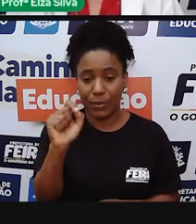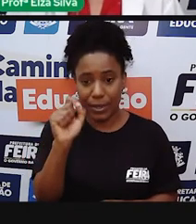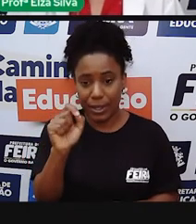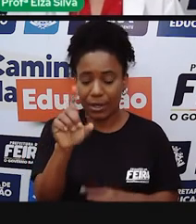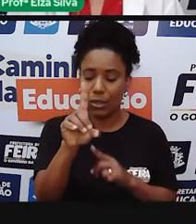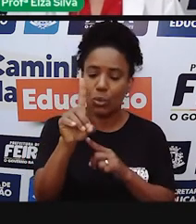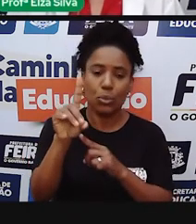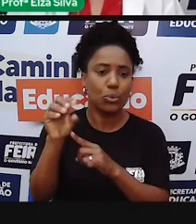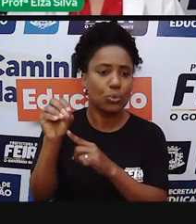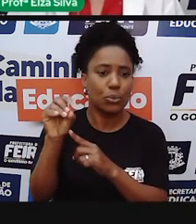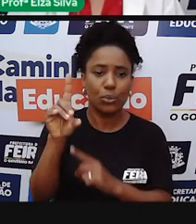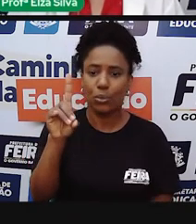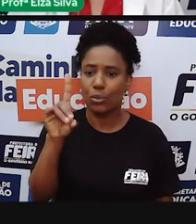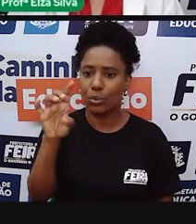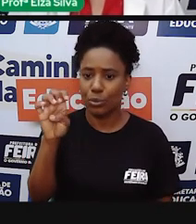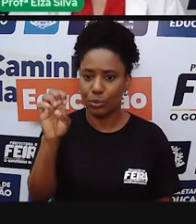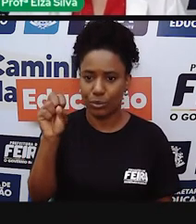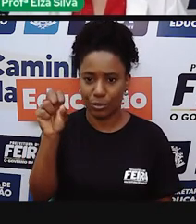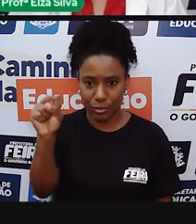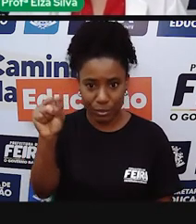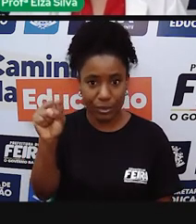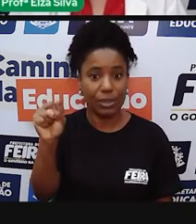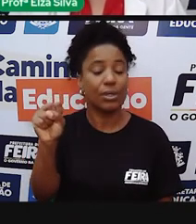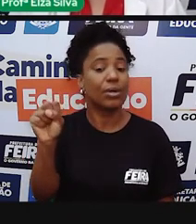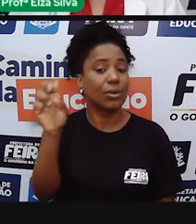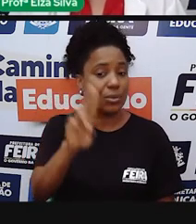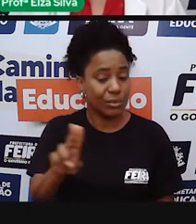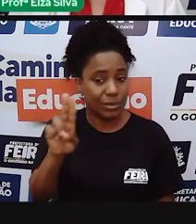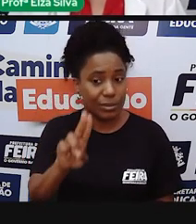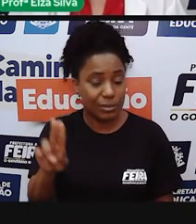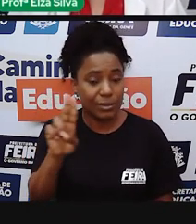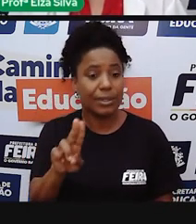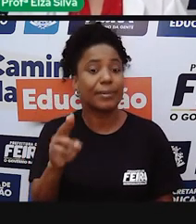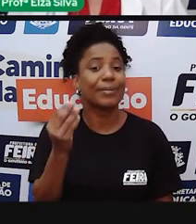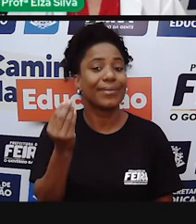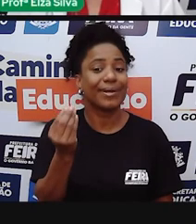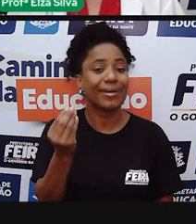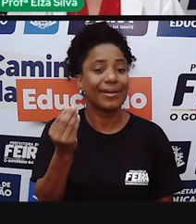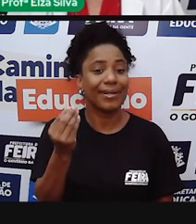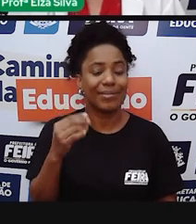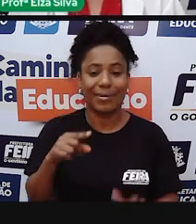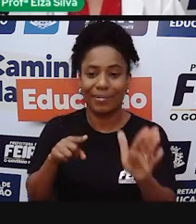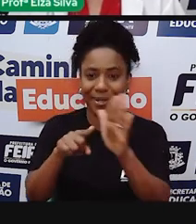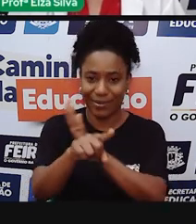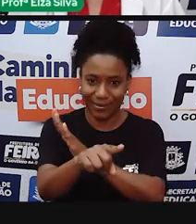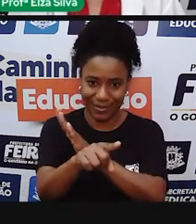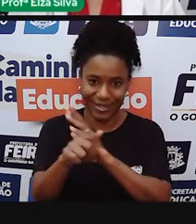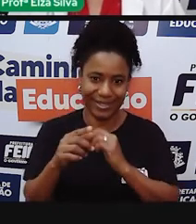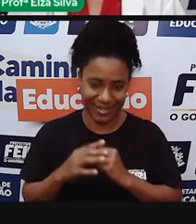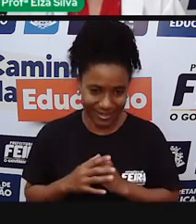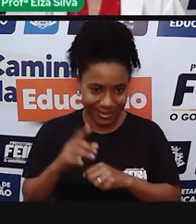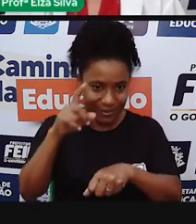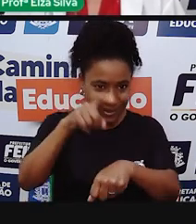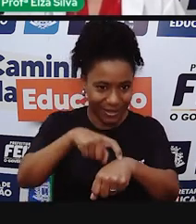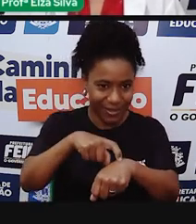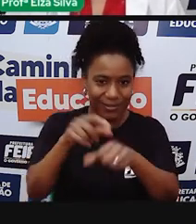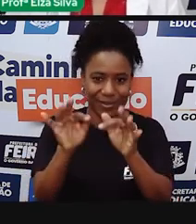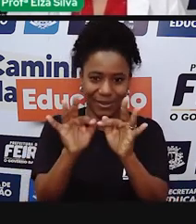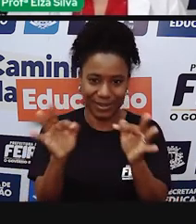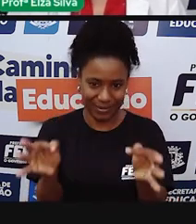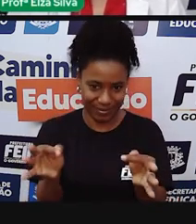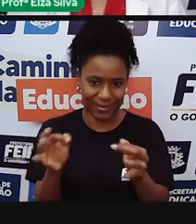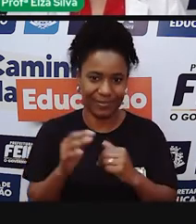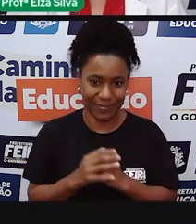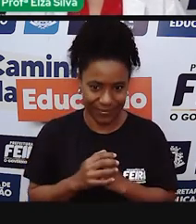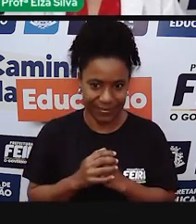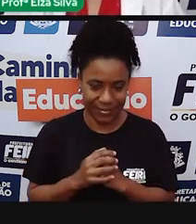são utilizados para nós elaborarmos perguntas com o tempo simples, presente. E quando